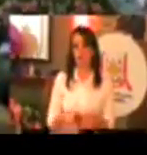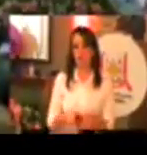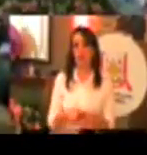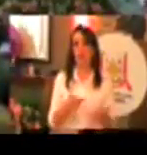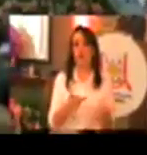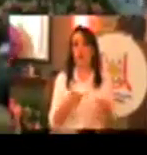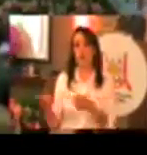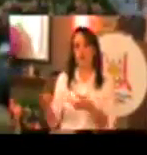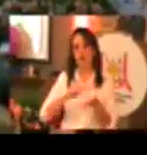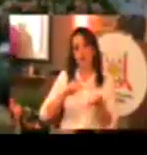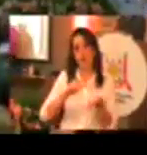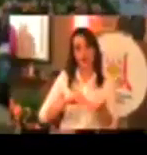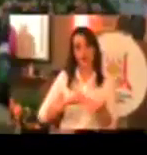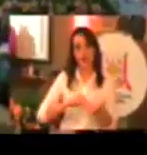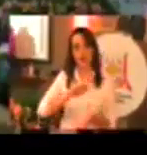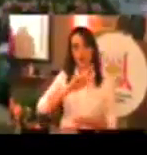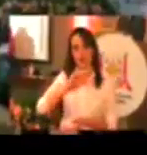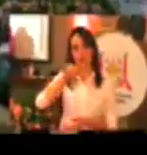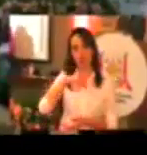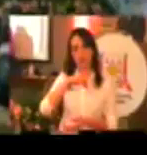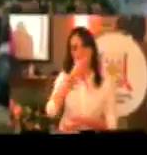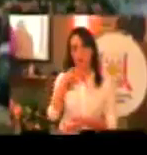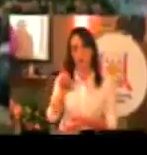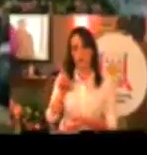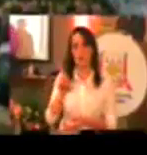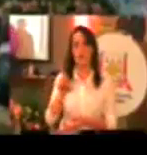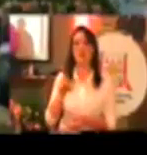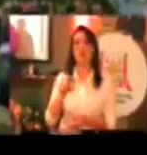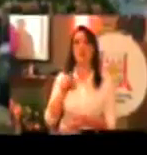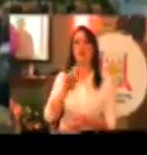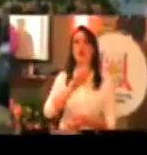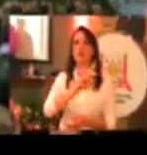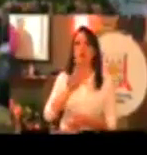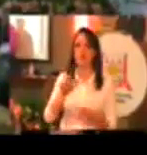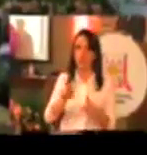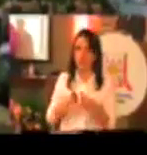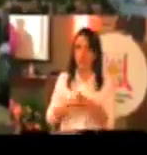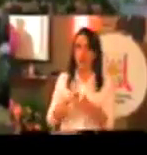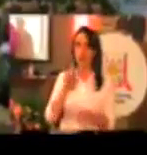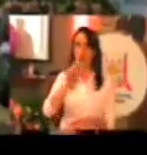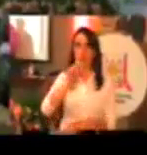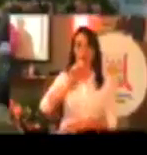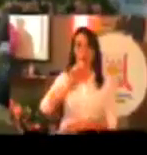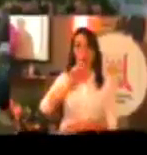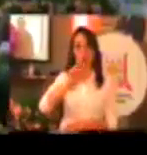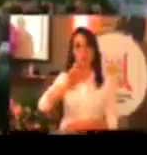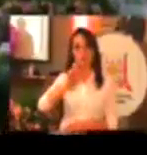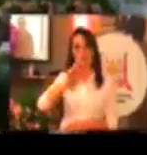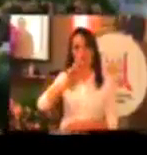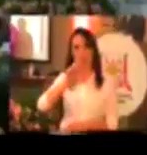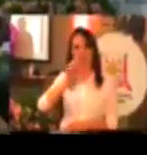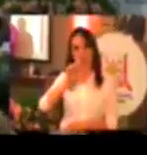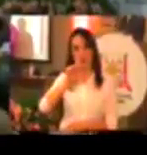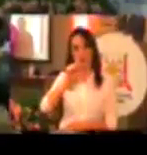e representando o secretário regional João Fabris, convidamos Douglas Ginga Varmelin.